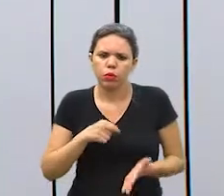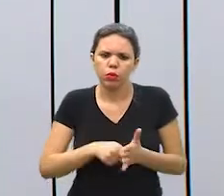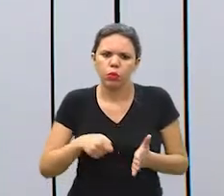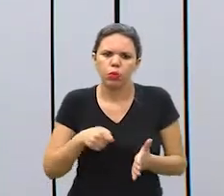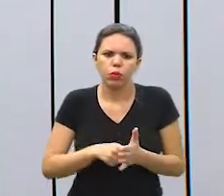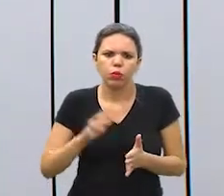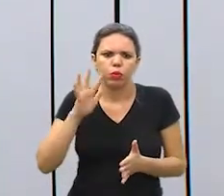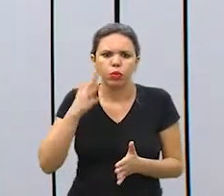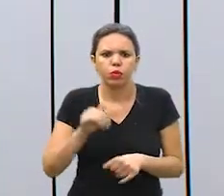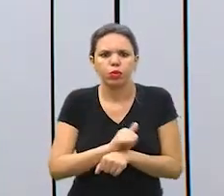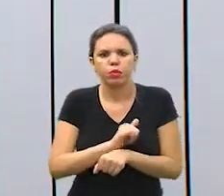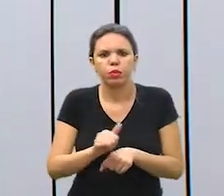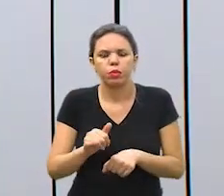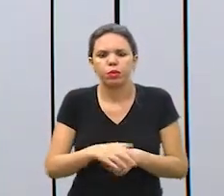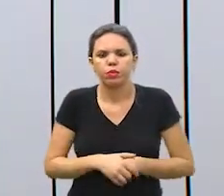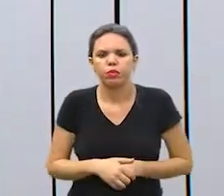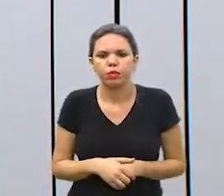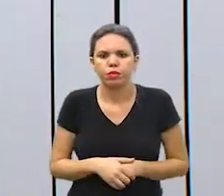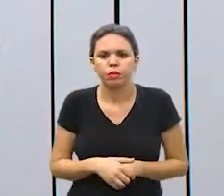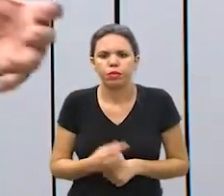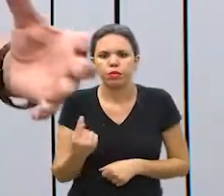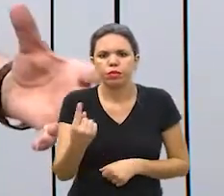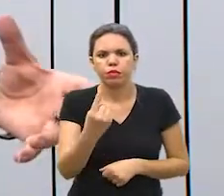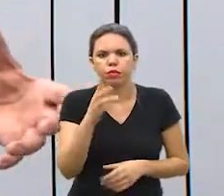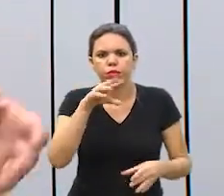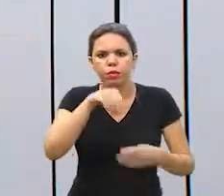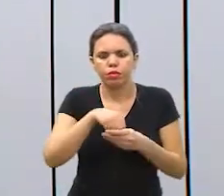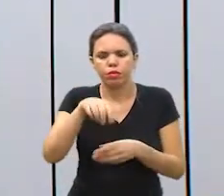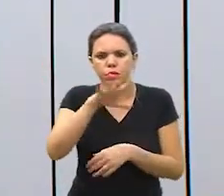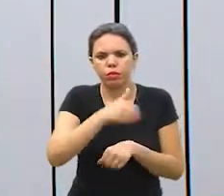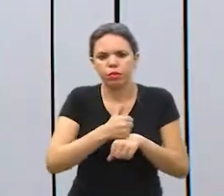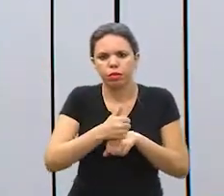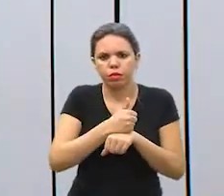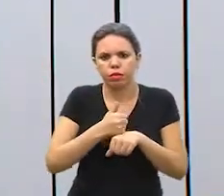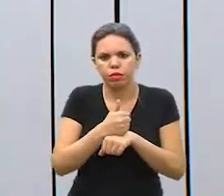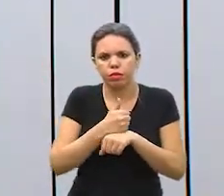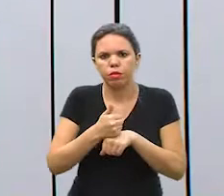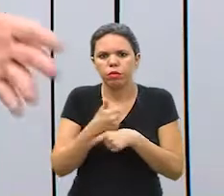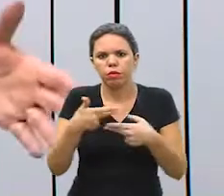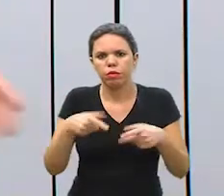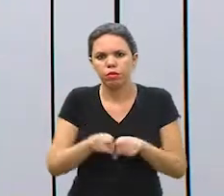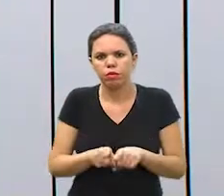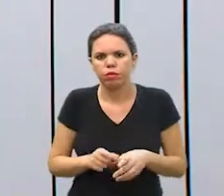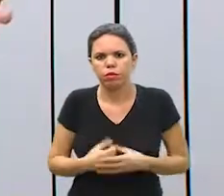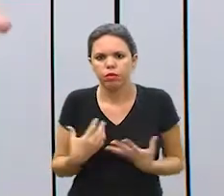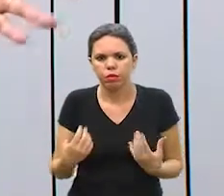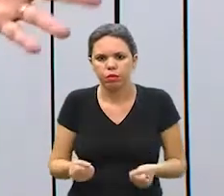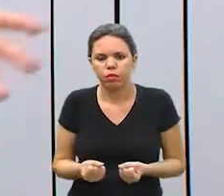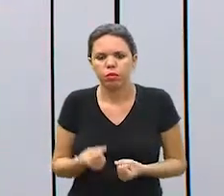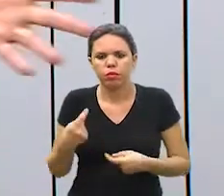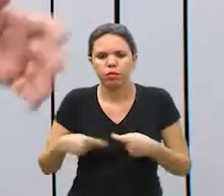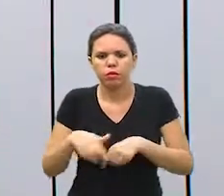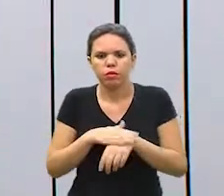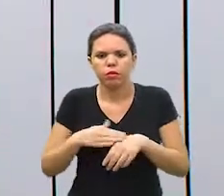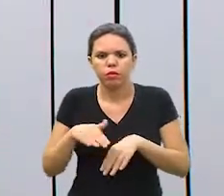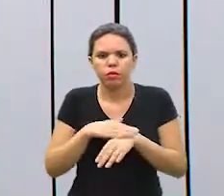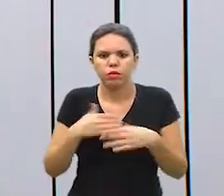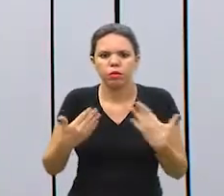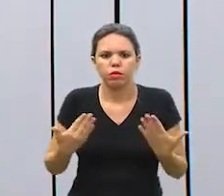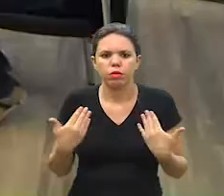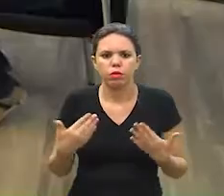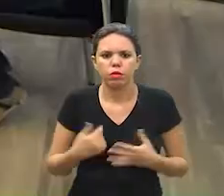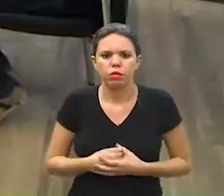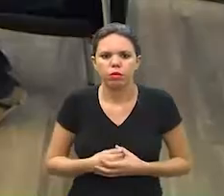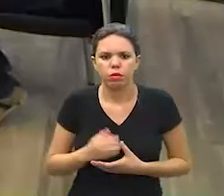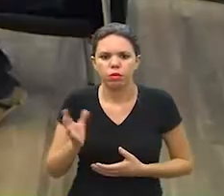buscarmos alternativas, né? E cada um dentro da tua área, dentro da sua especificidade, e vamos estar discutindo, vamos conversar.